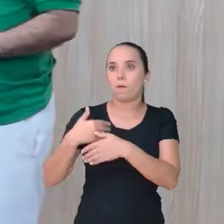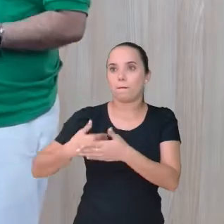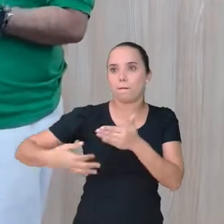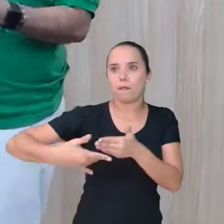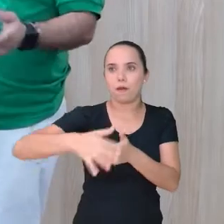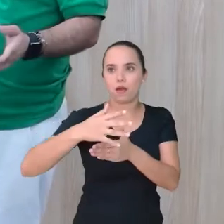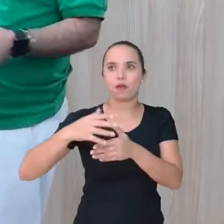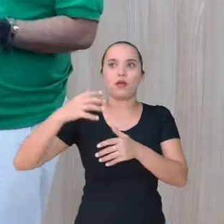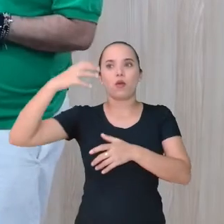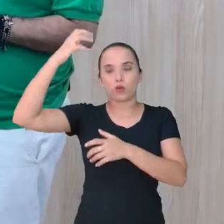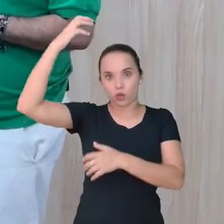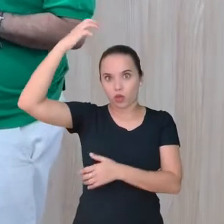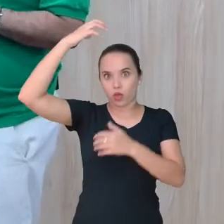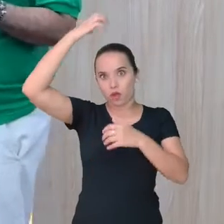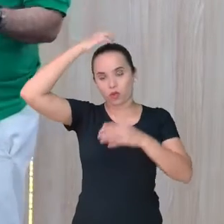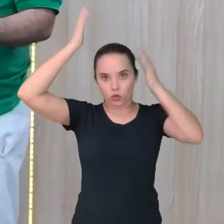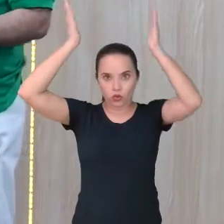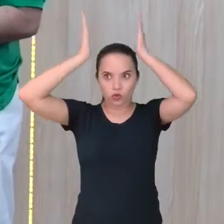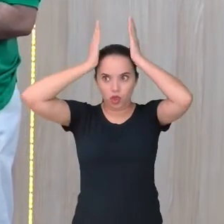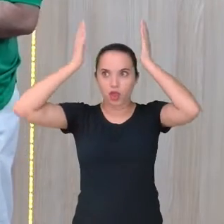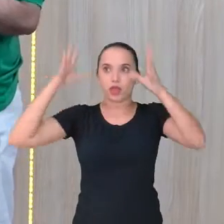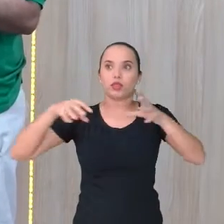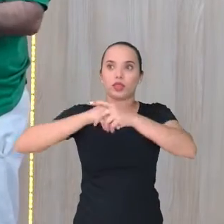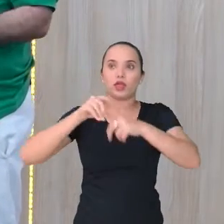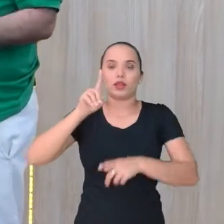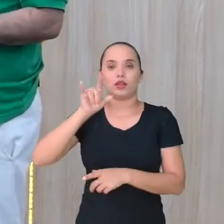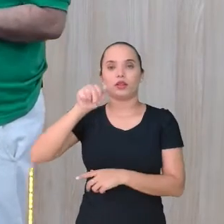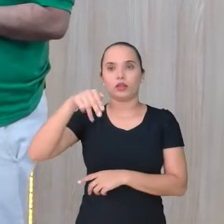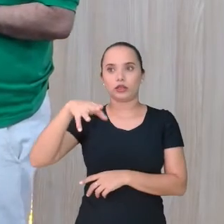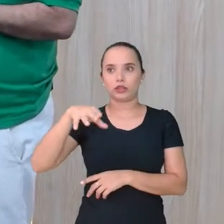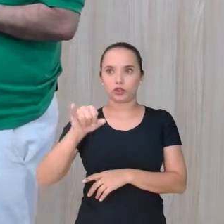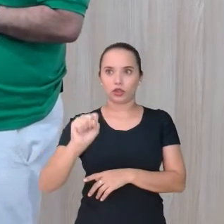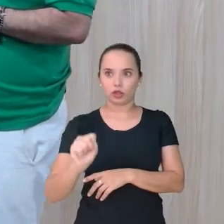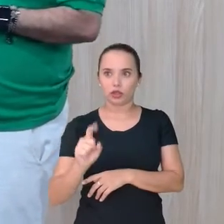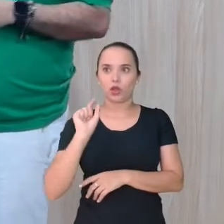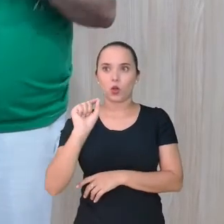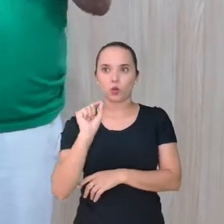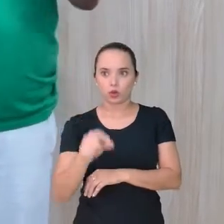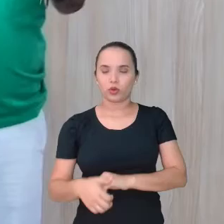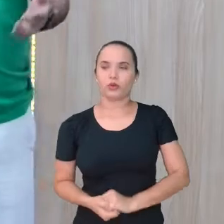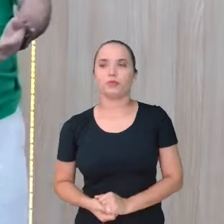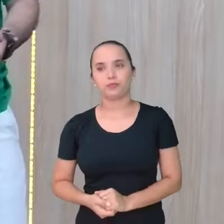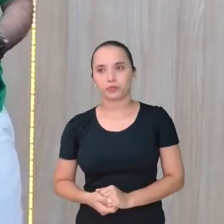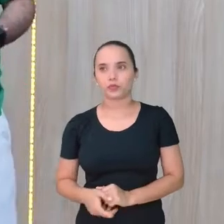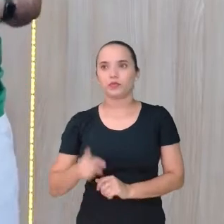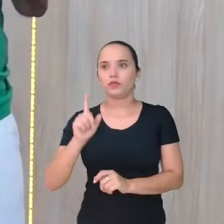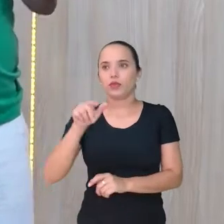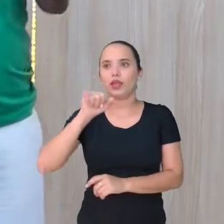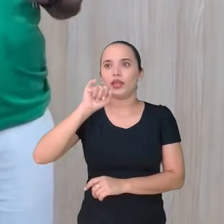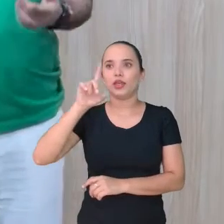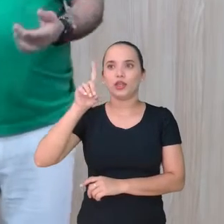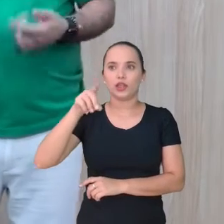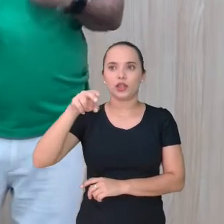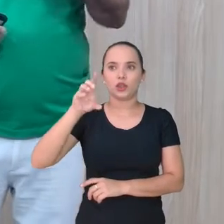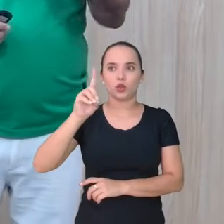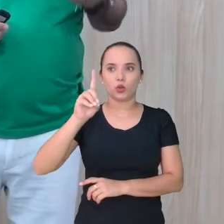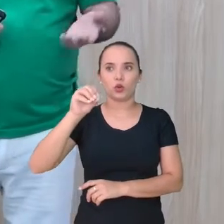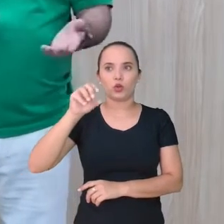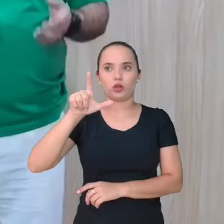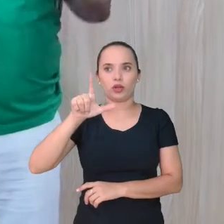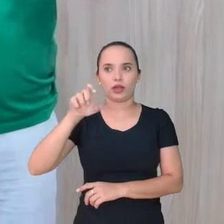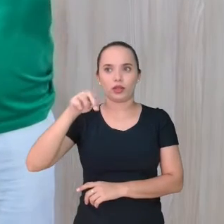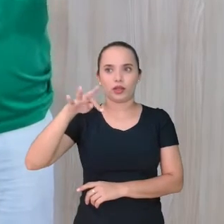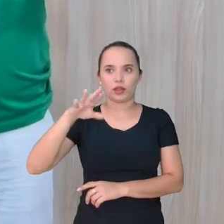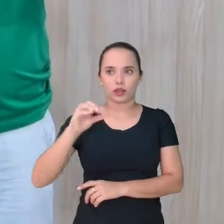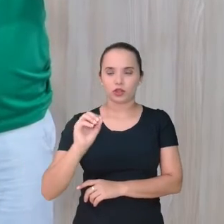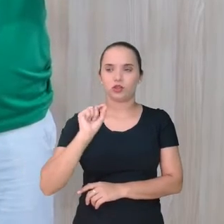vão demonstrar aí uma certa incompetência administrativa, né, levando o reino a um processo de